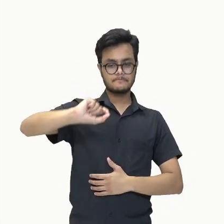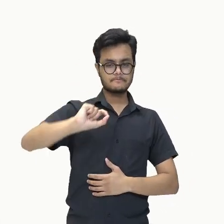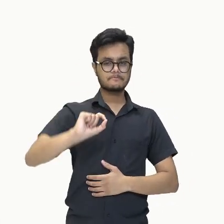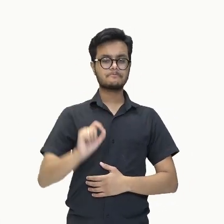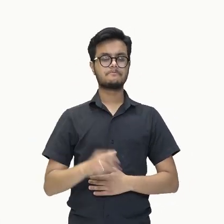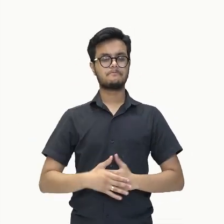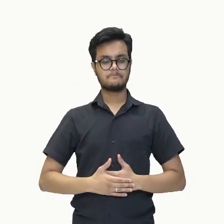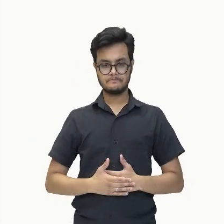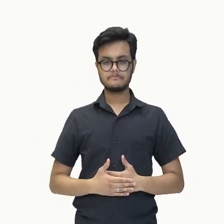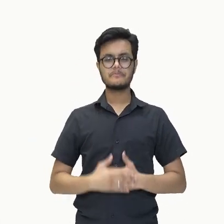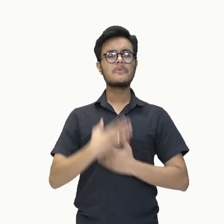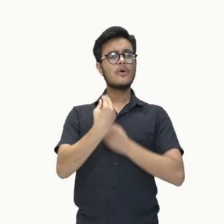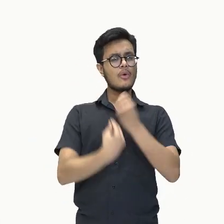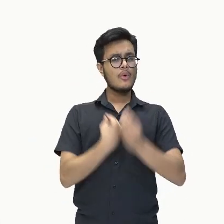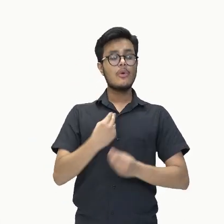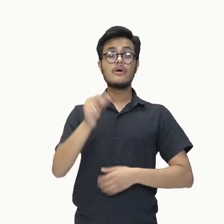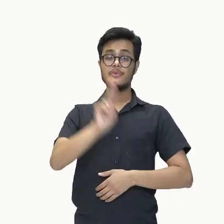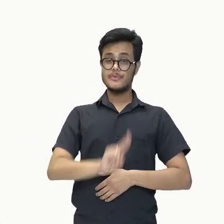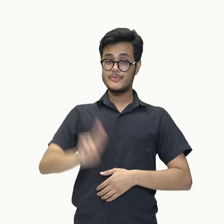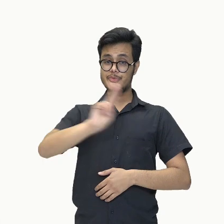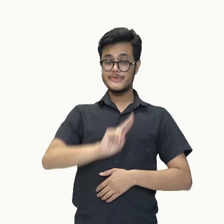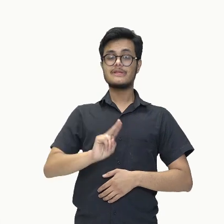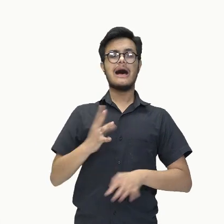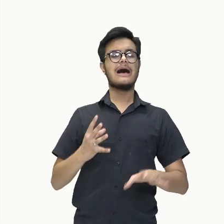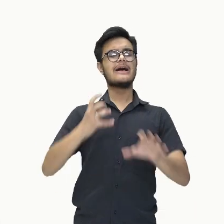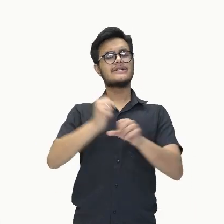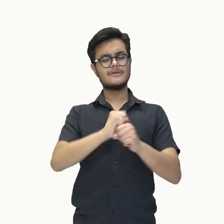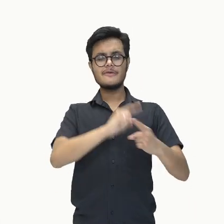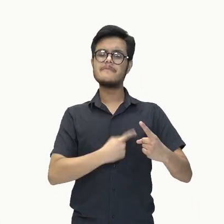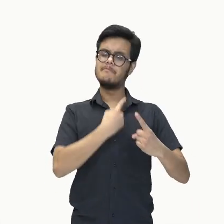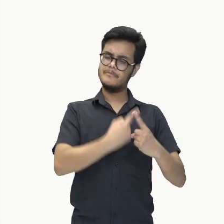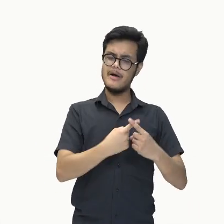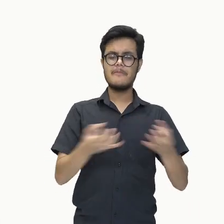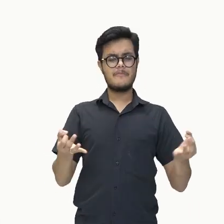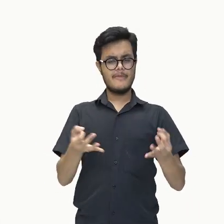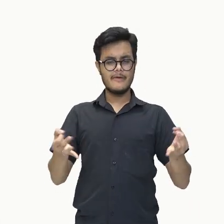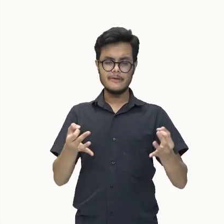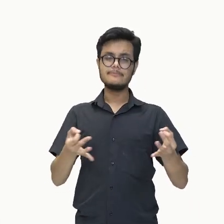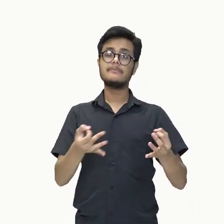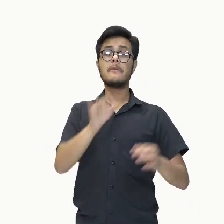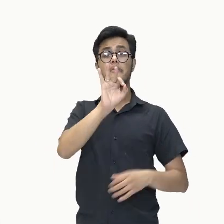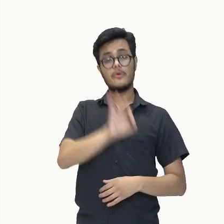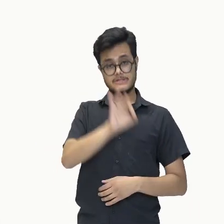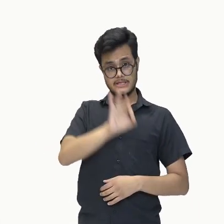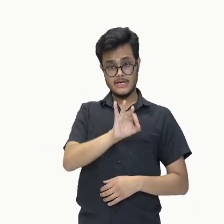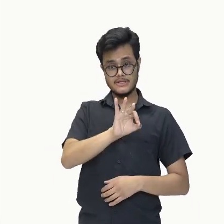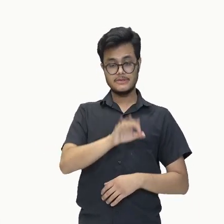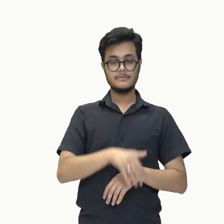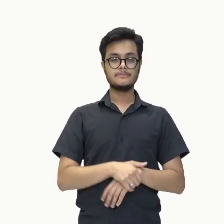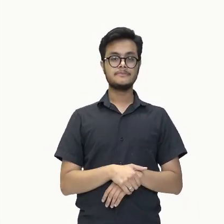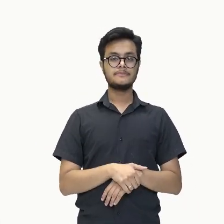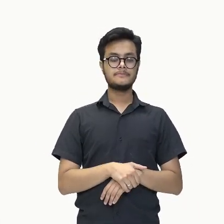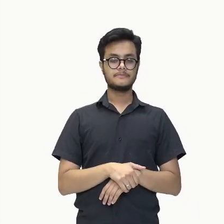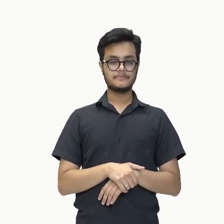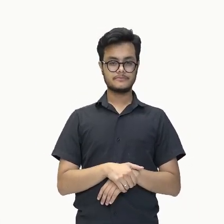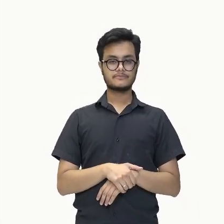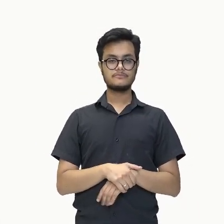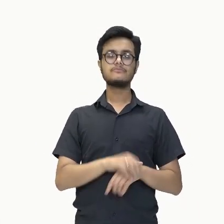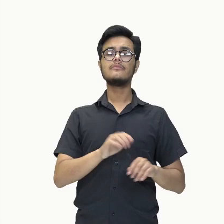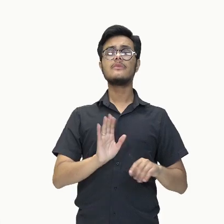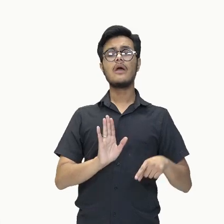certo? Como nós trabalhamos a questão dos